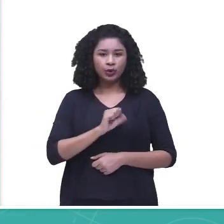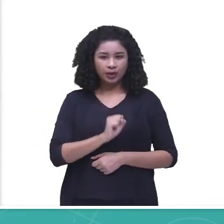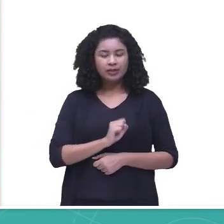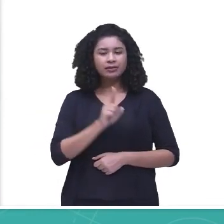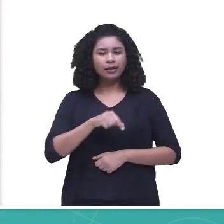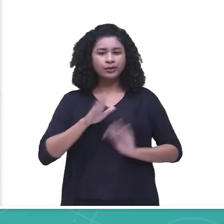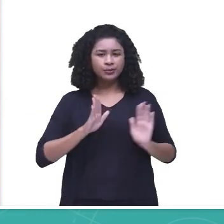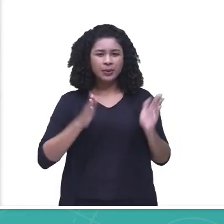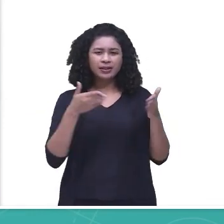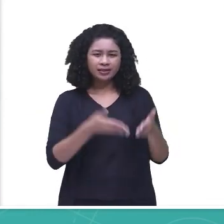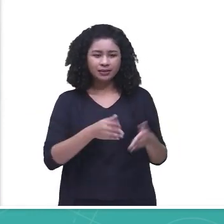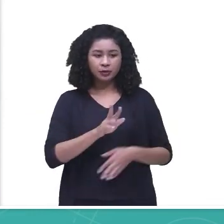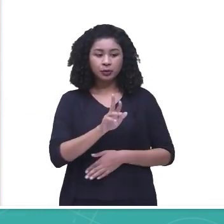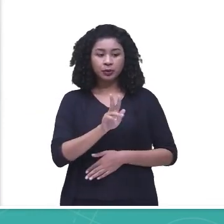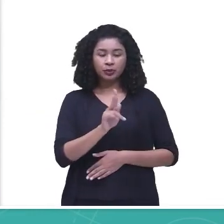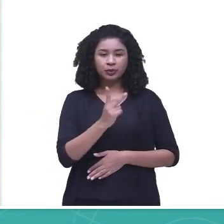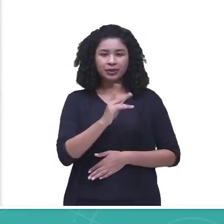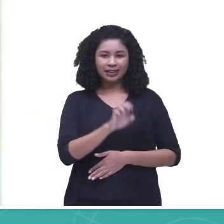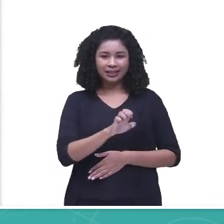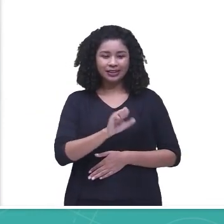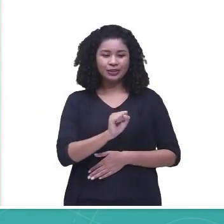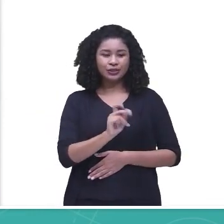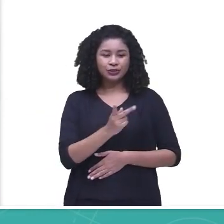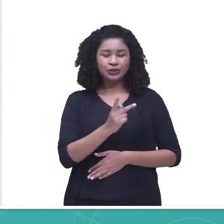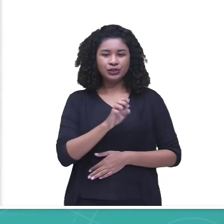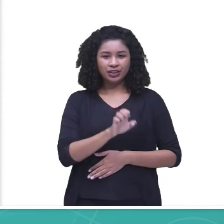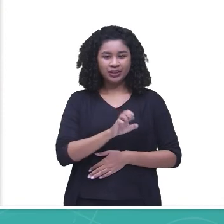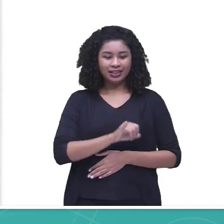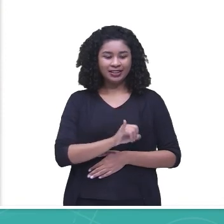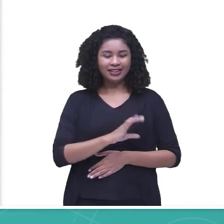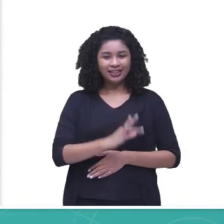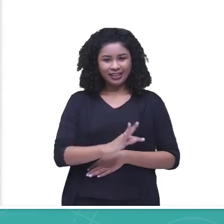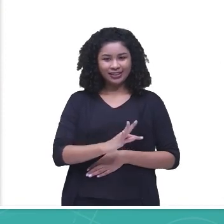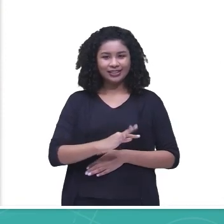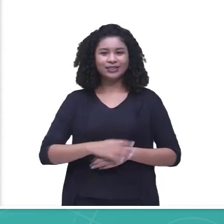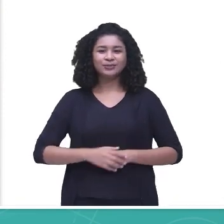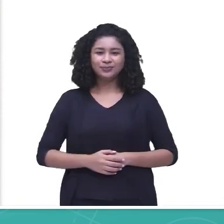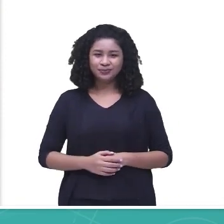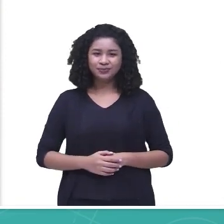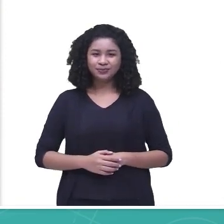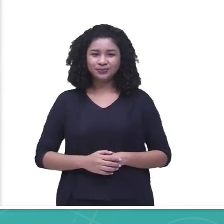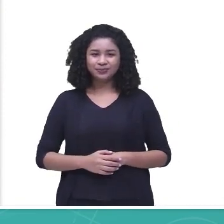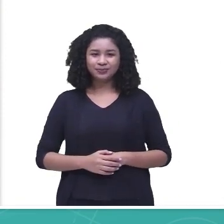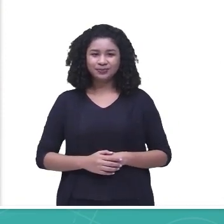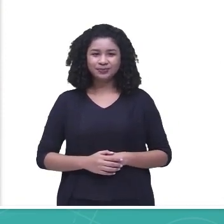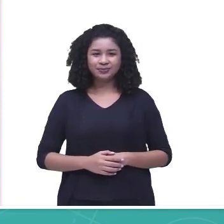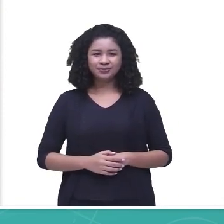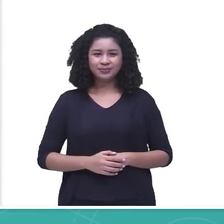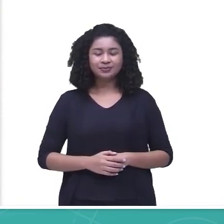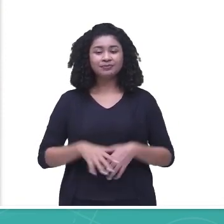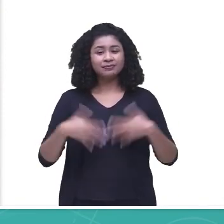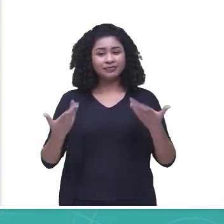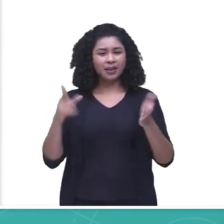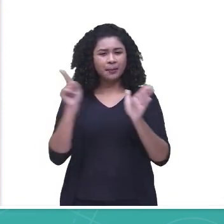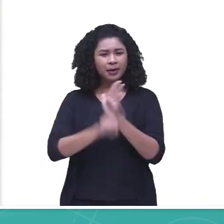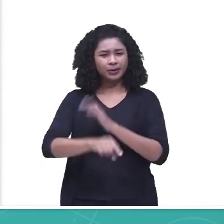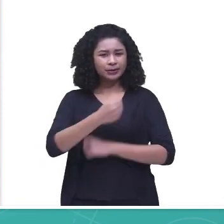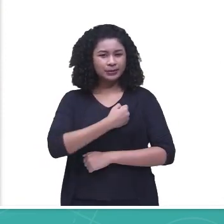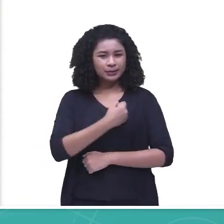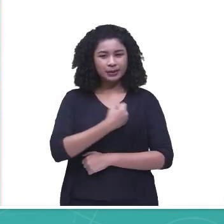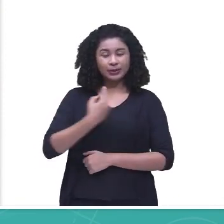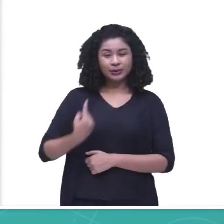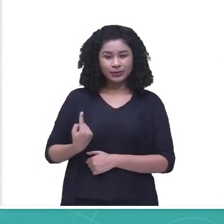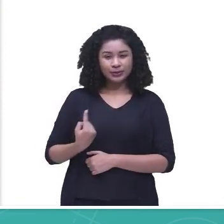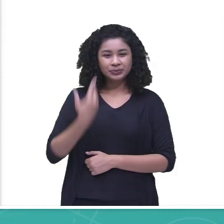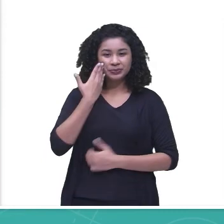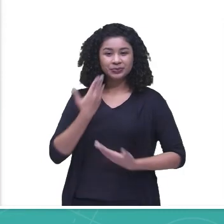equivalente. Mas vamos deixar de conversa, vamos corrigir então a nossa primeira questão da nossa DLI, olha só. Na questão 1, então, gente, nós estamos vendo aí